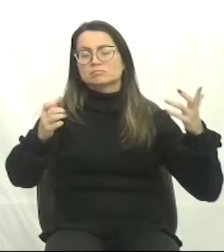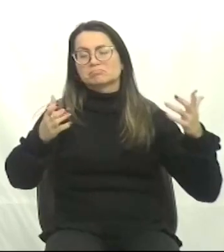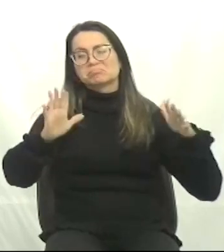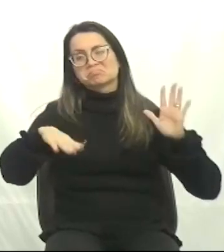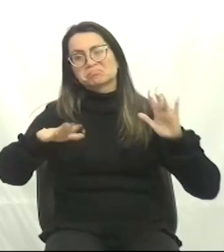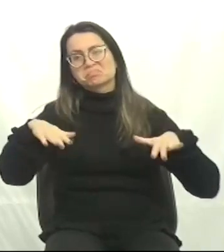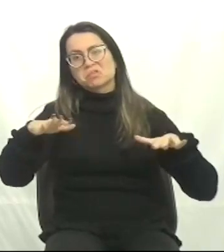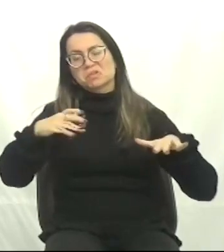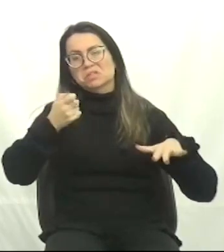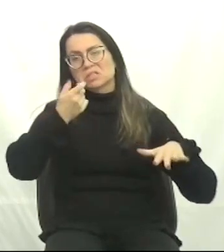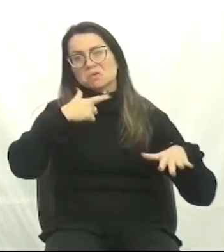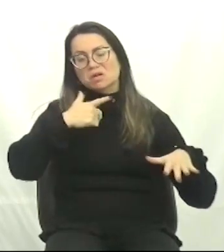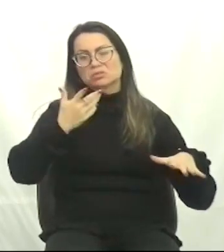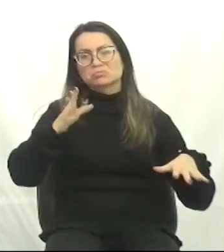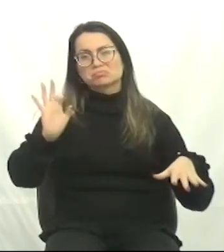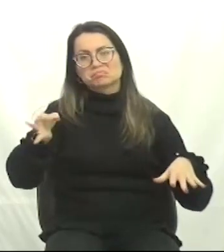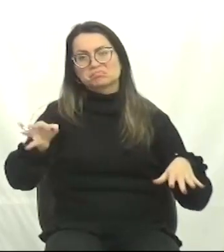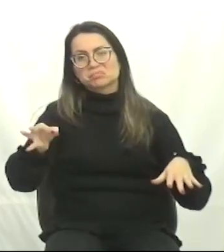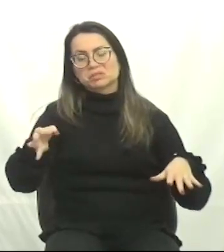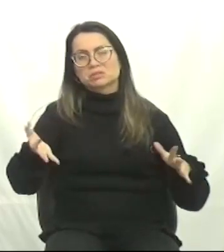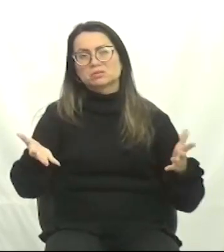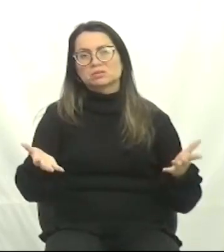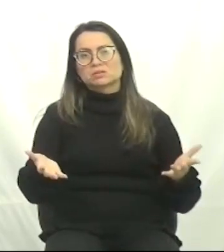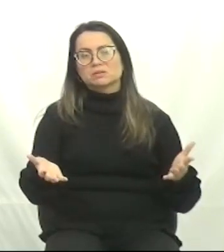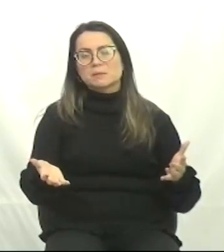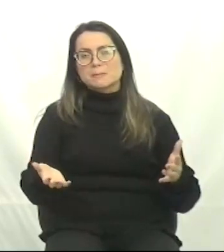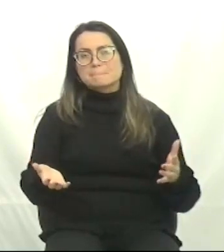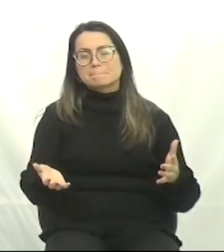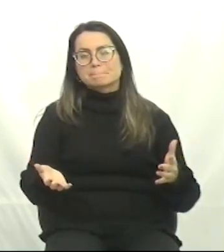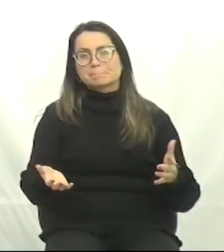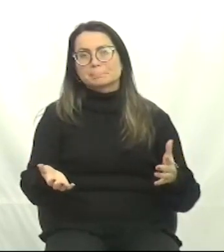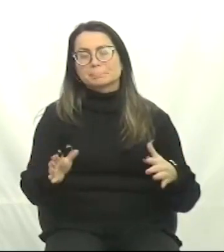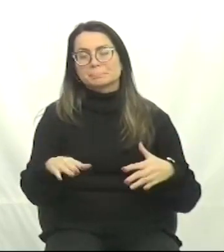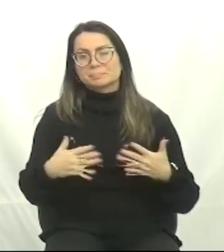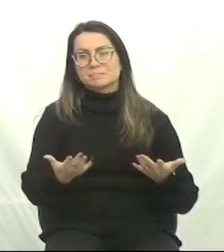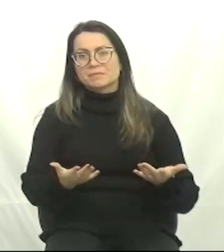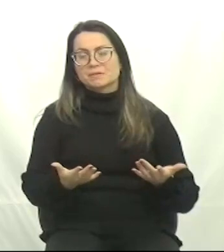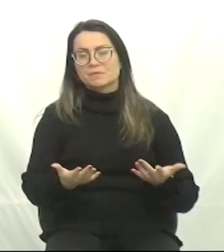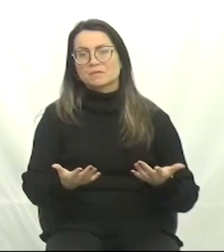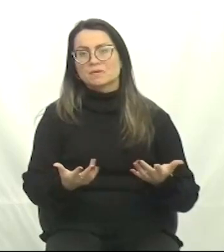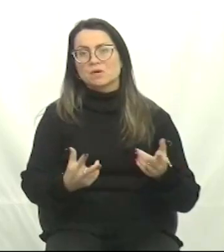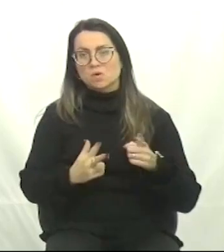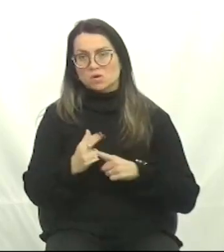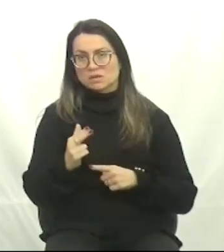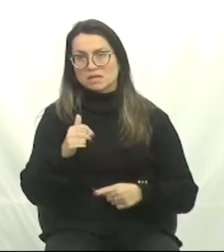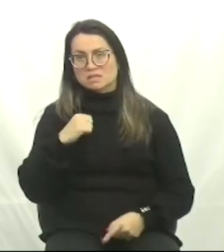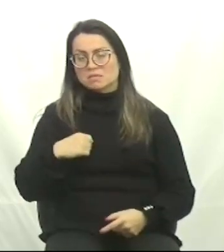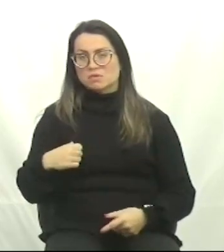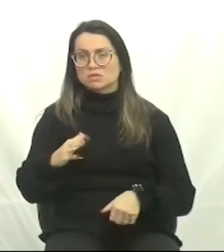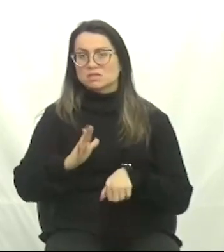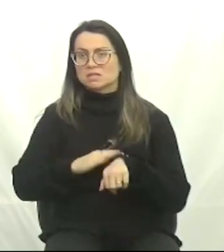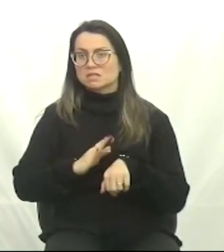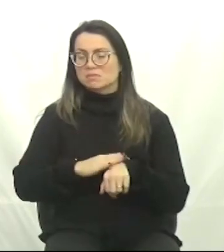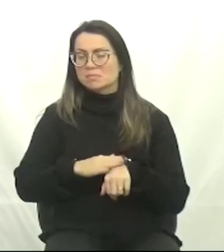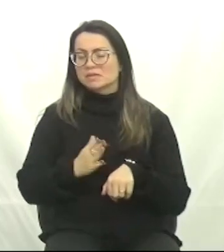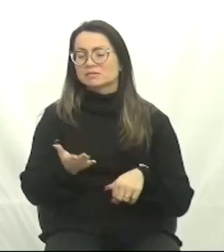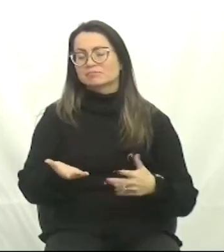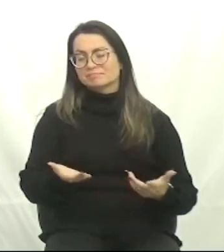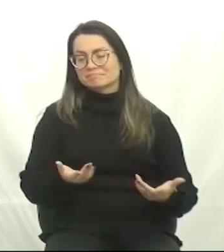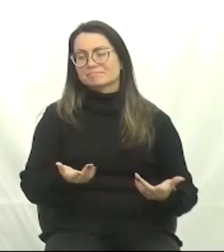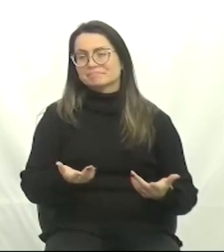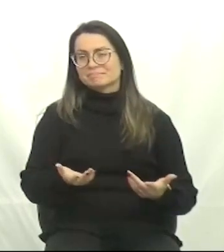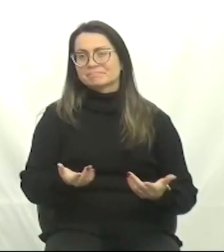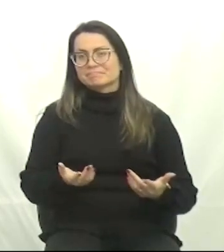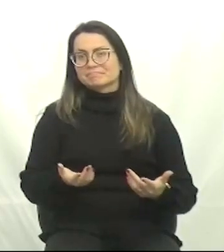que ver quem é que assessorou o governador de cortar essas bolsas nesse momento que se discute a aplicação do recurso